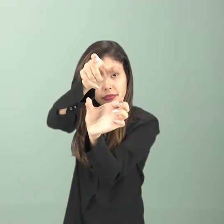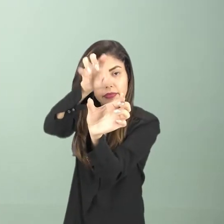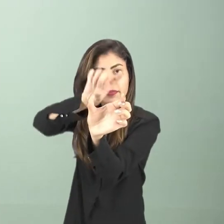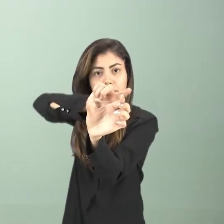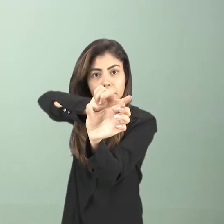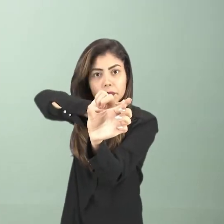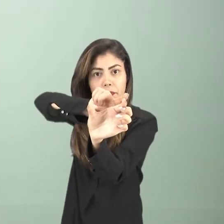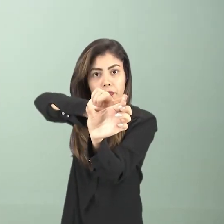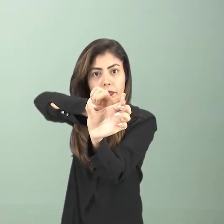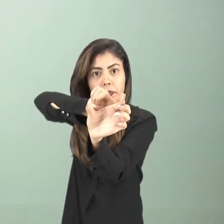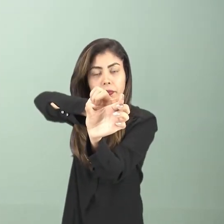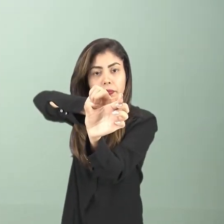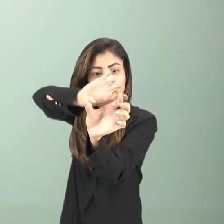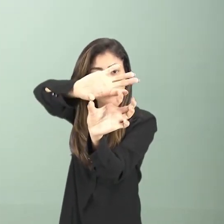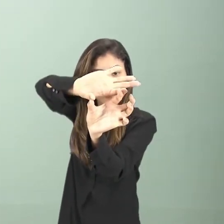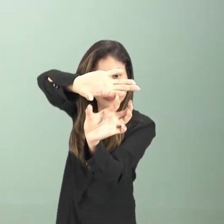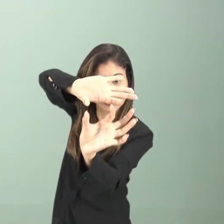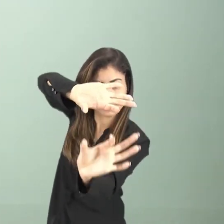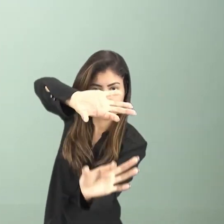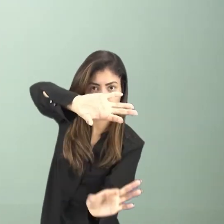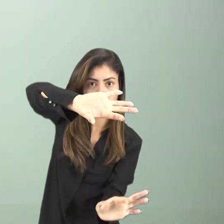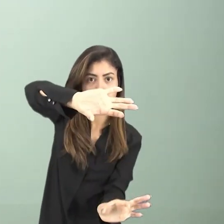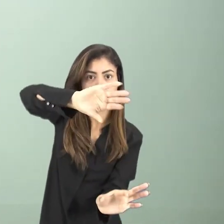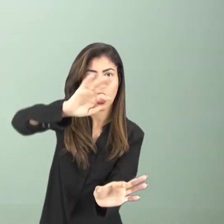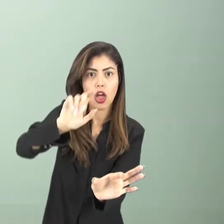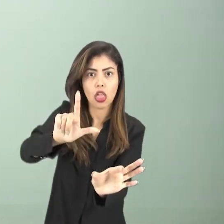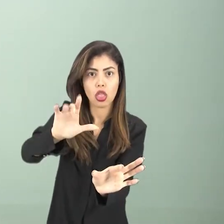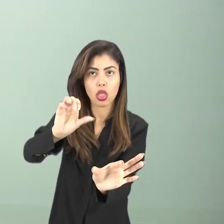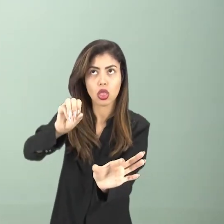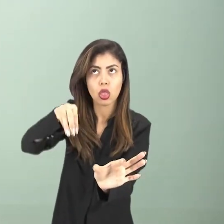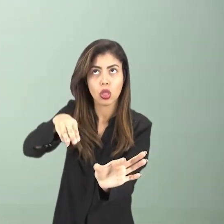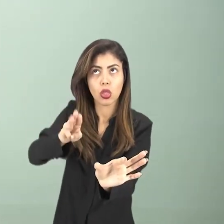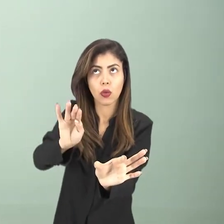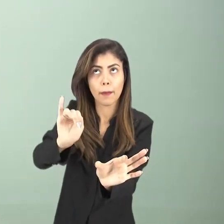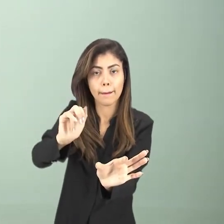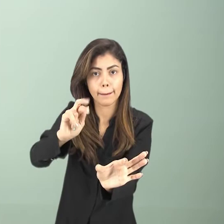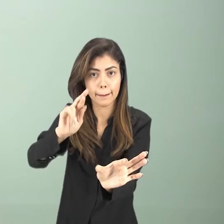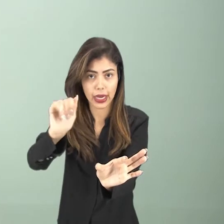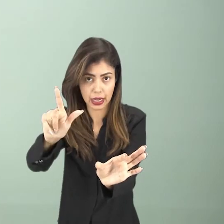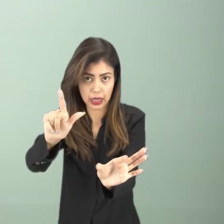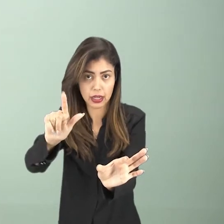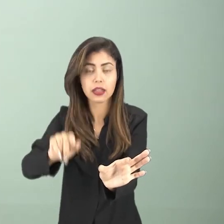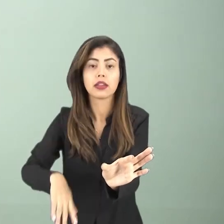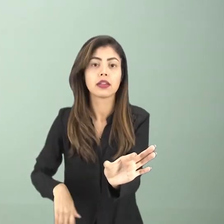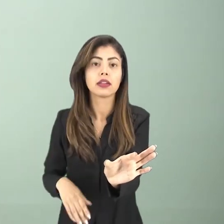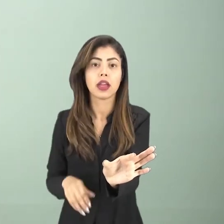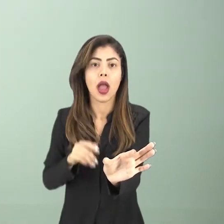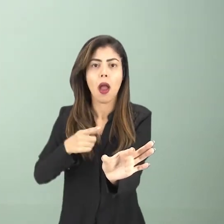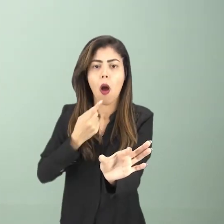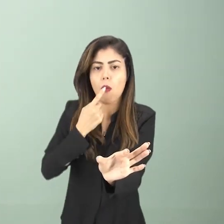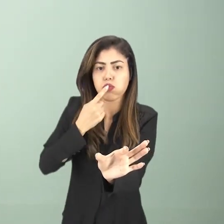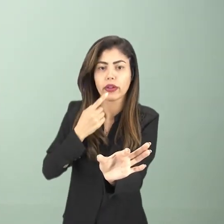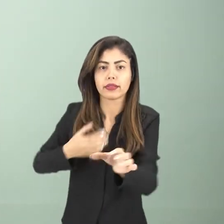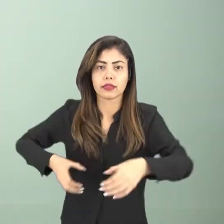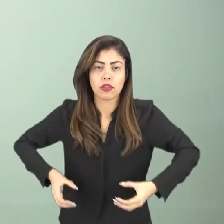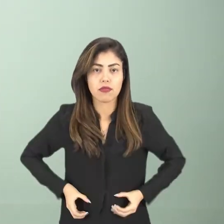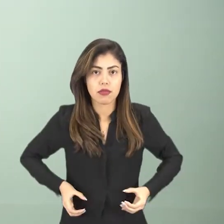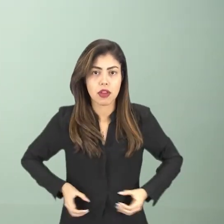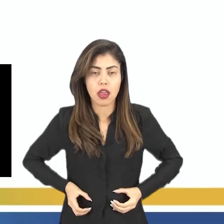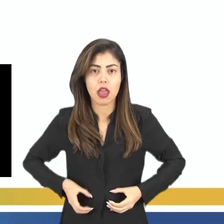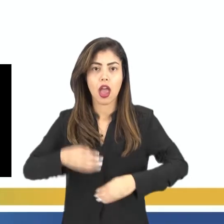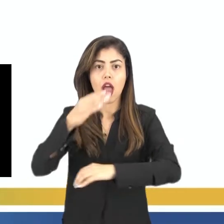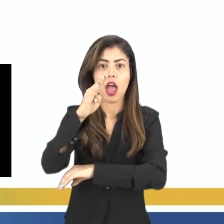tórax, né, atrás do tórax, lombar, que é aquelas que ficam mais na região ali próximas aos rins, e pélvica, relacionado